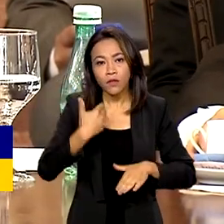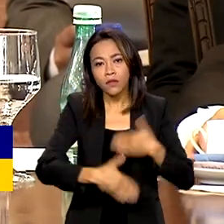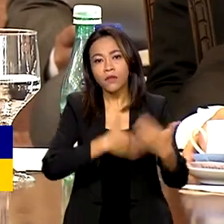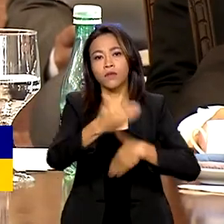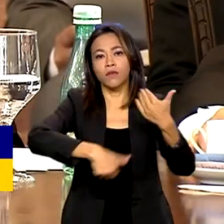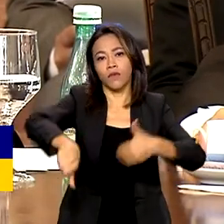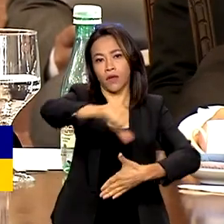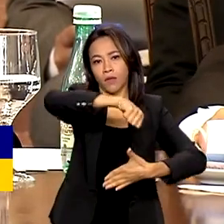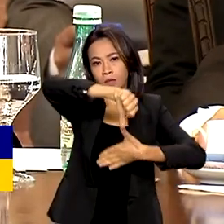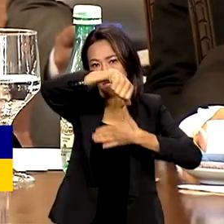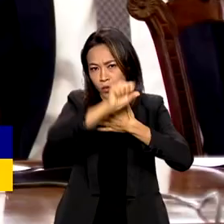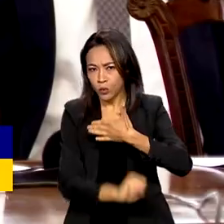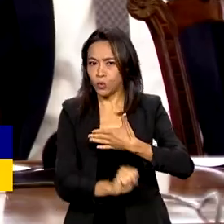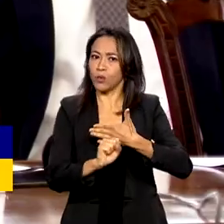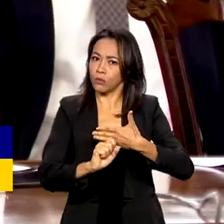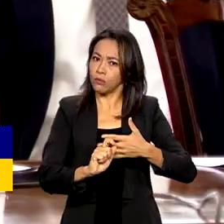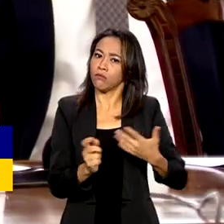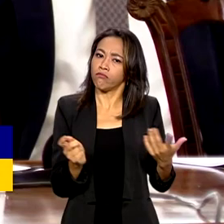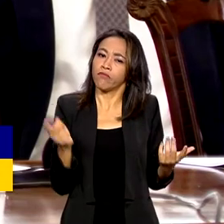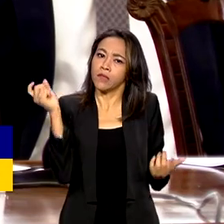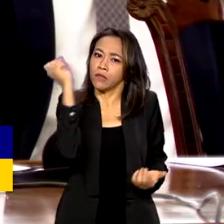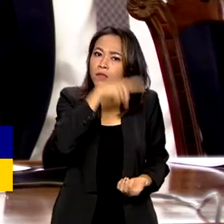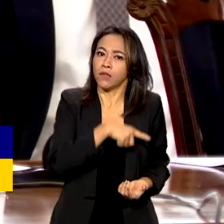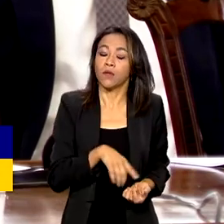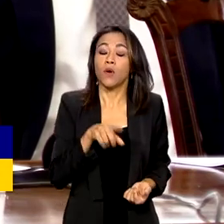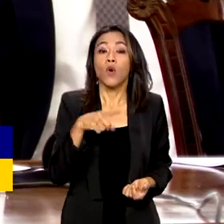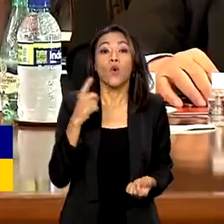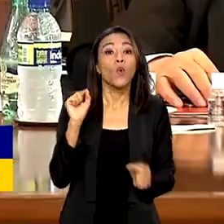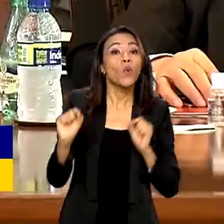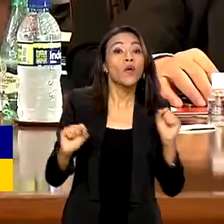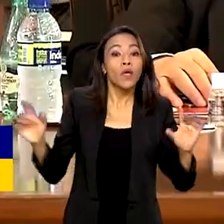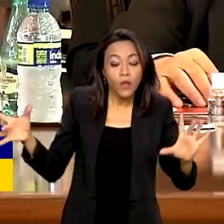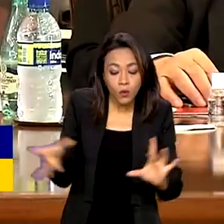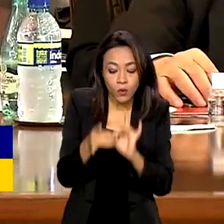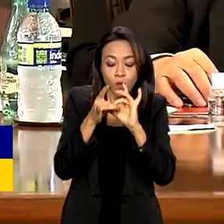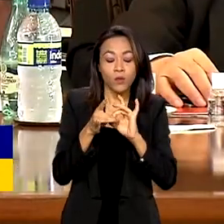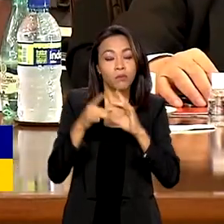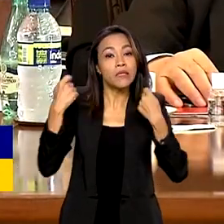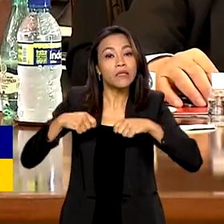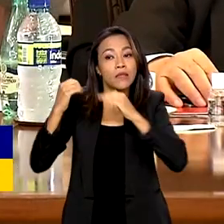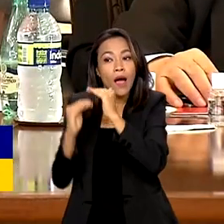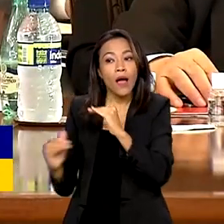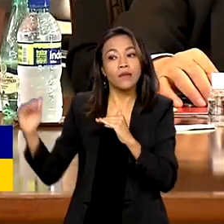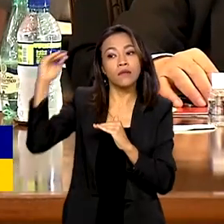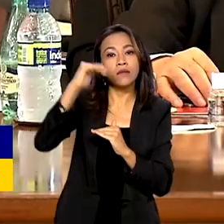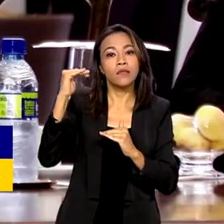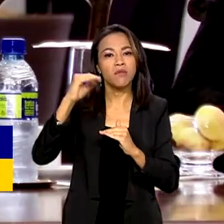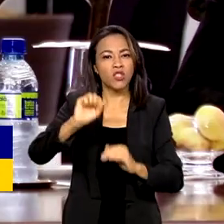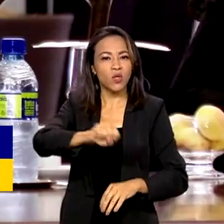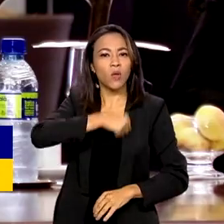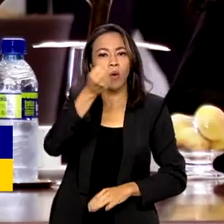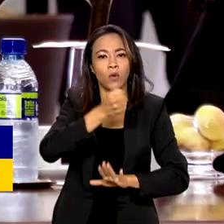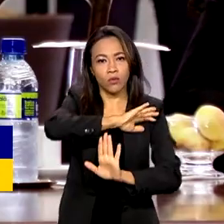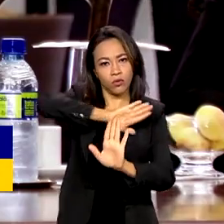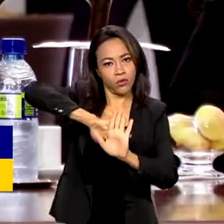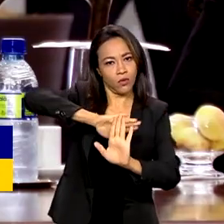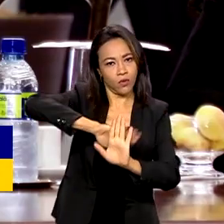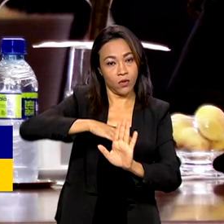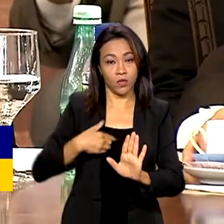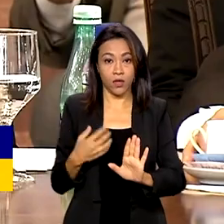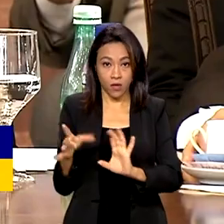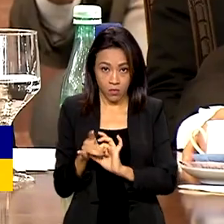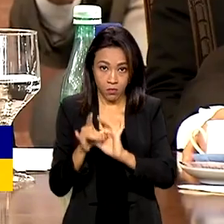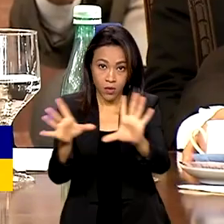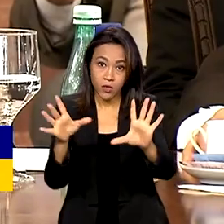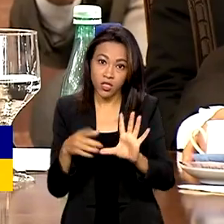em todo o seu potencial. Os elementos que nos unem estão acima de divergências de ordem ideológica. Permitir que as